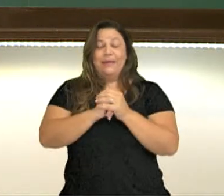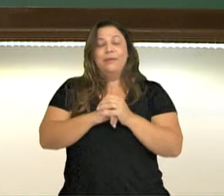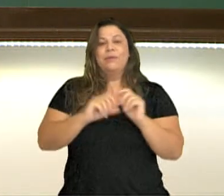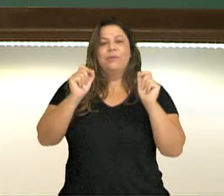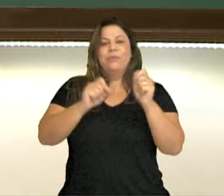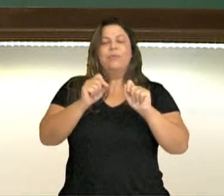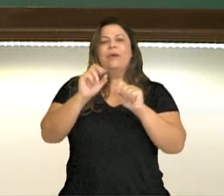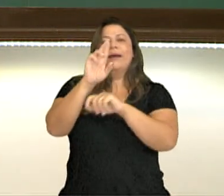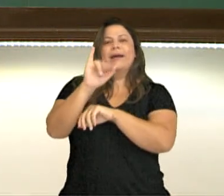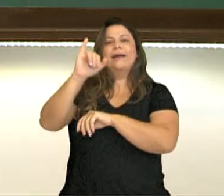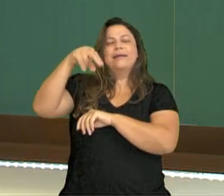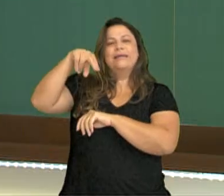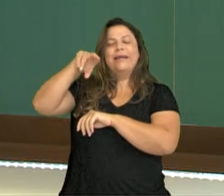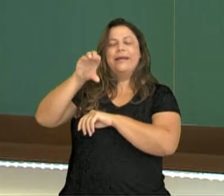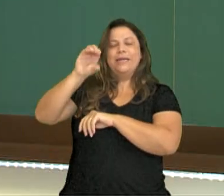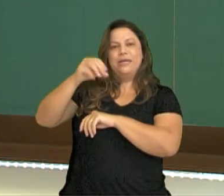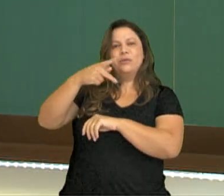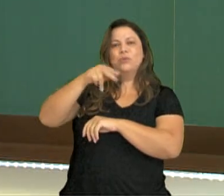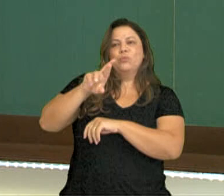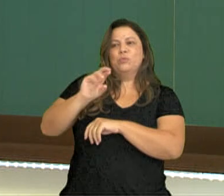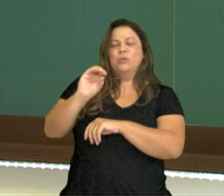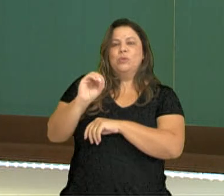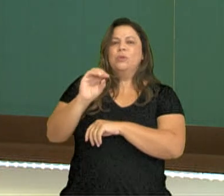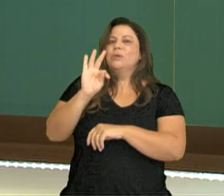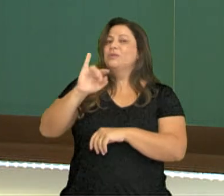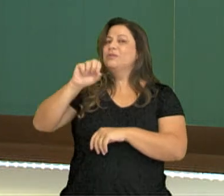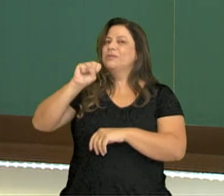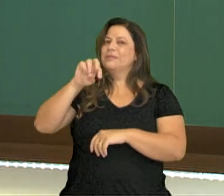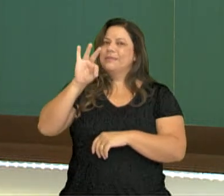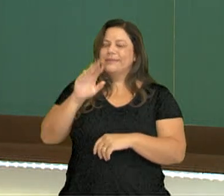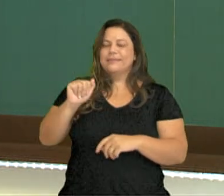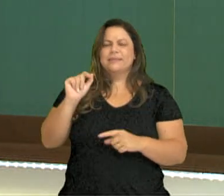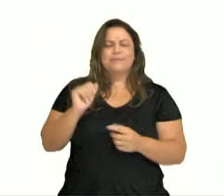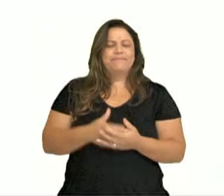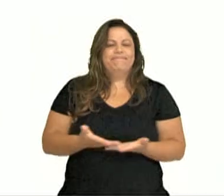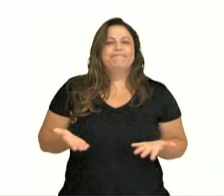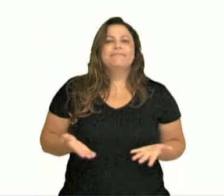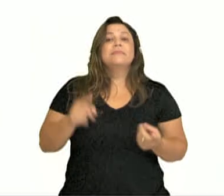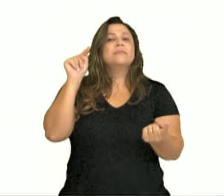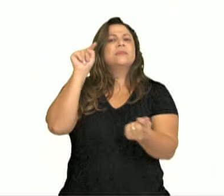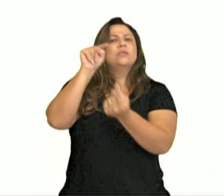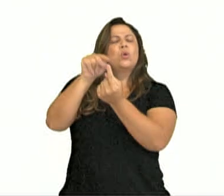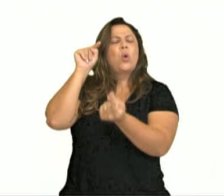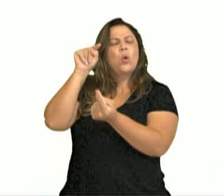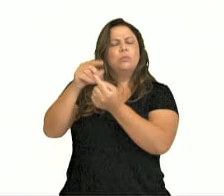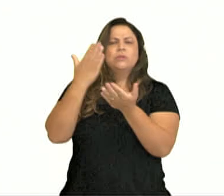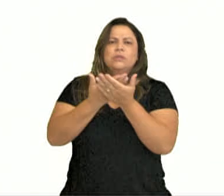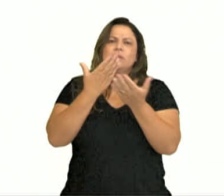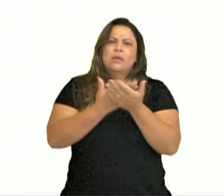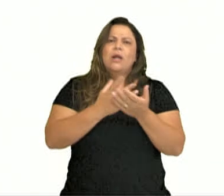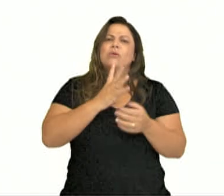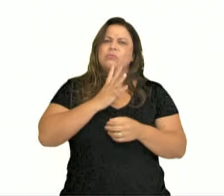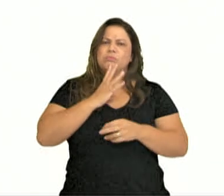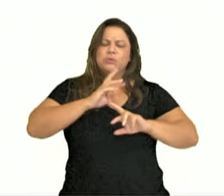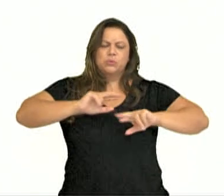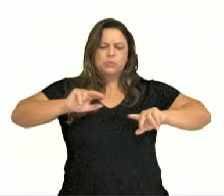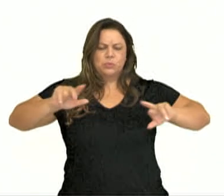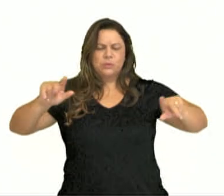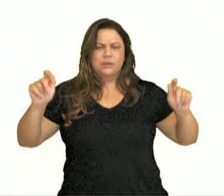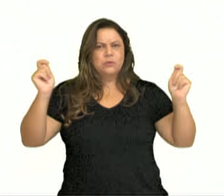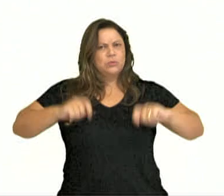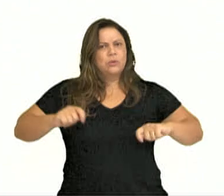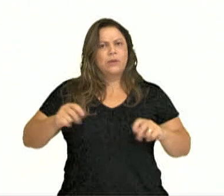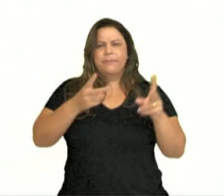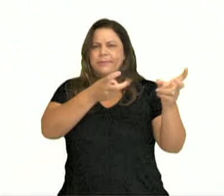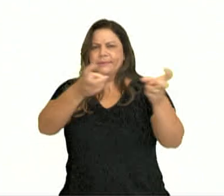Protoctista. Vamos ao objetivo da aula: conhecer a história natural do reino protoctista, perceber as